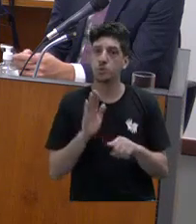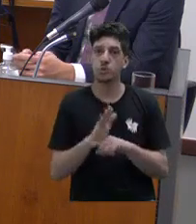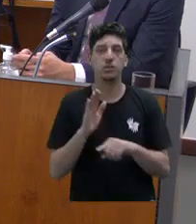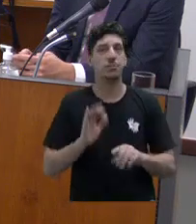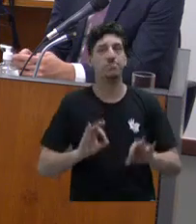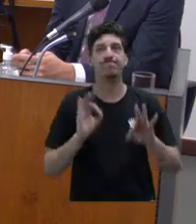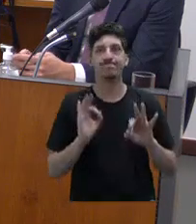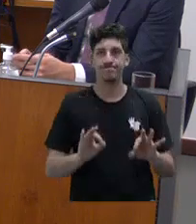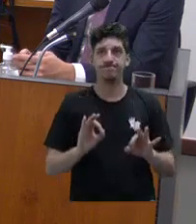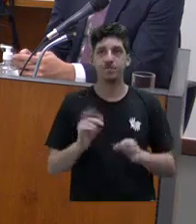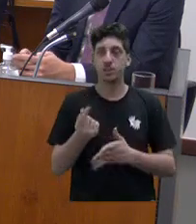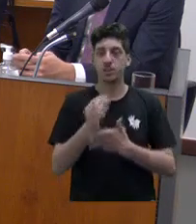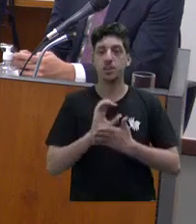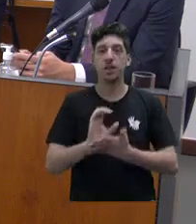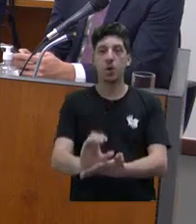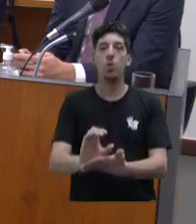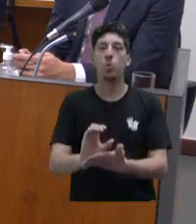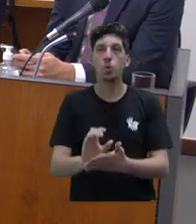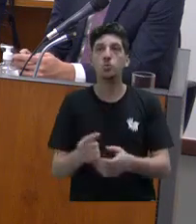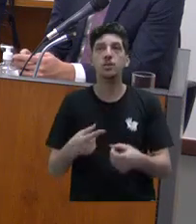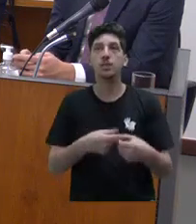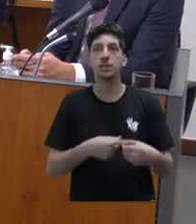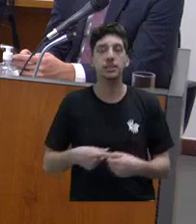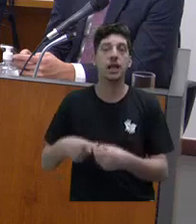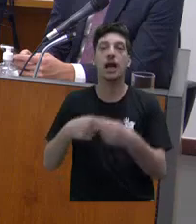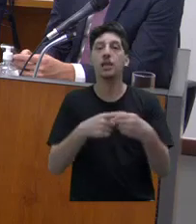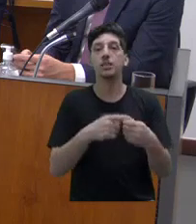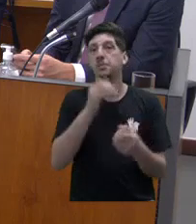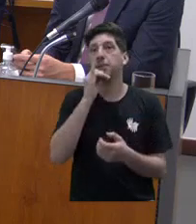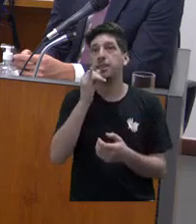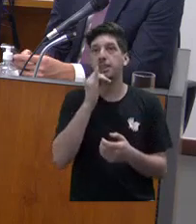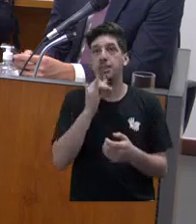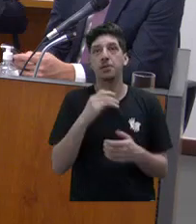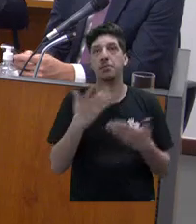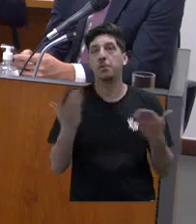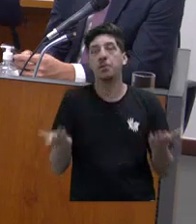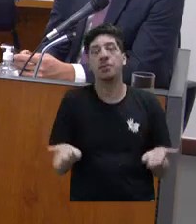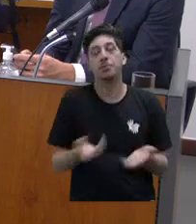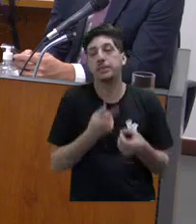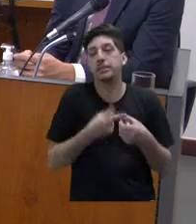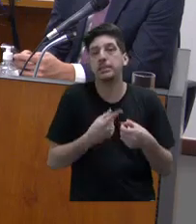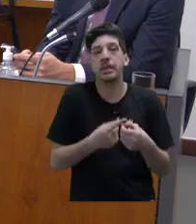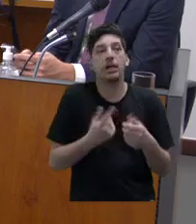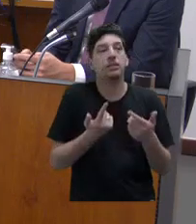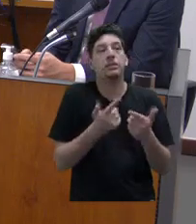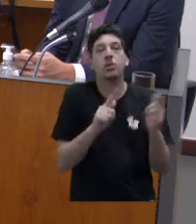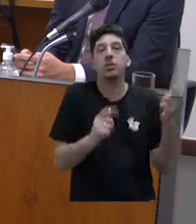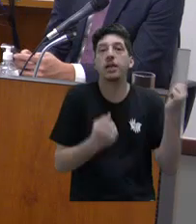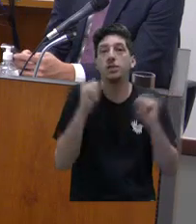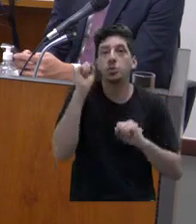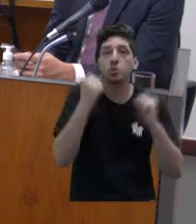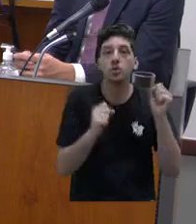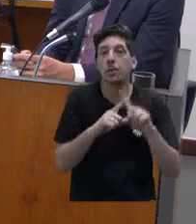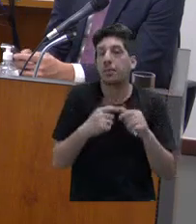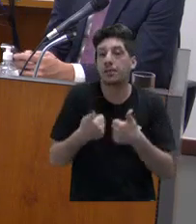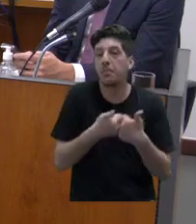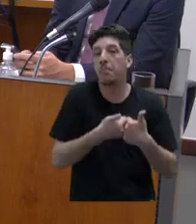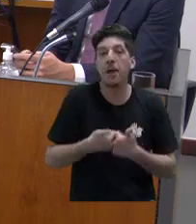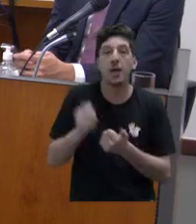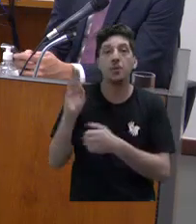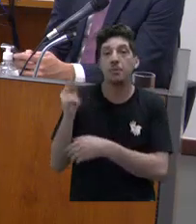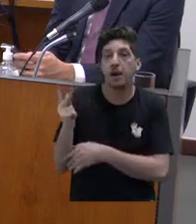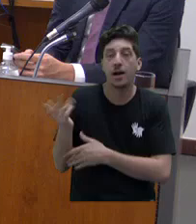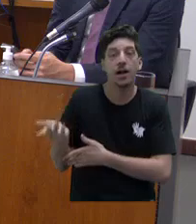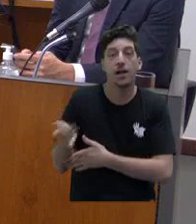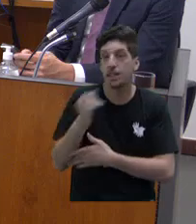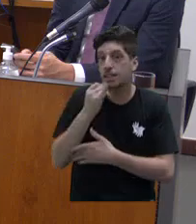para que o recurso chegue onde, por exemplo, cidades que não têm tanta indústria, que são próximas de Belo Horizonte mesmo, por exemplo,